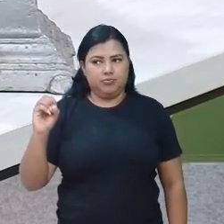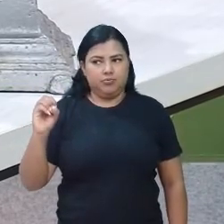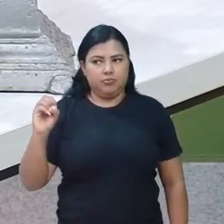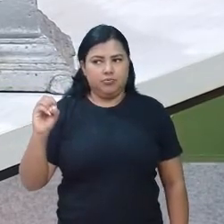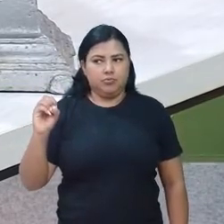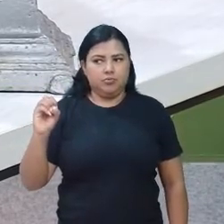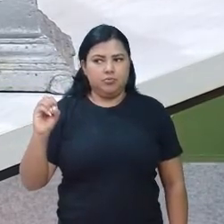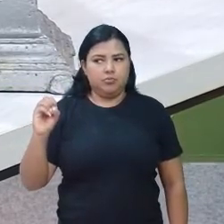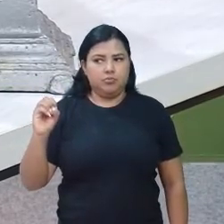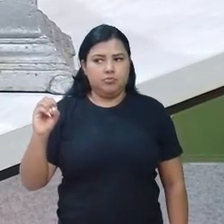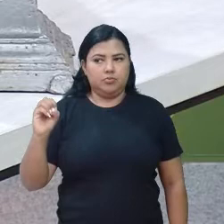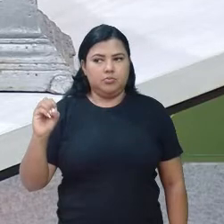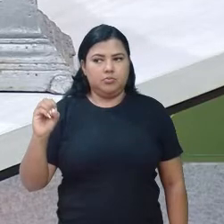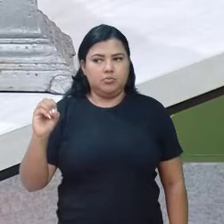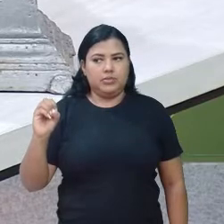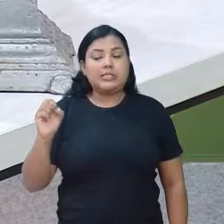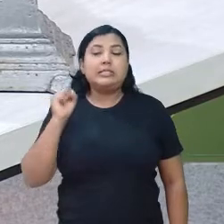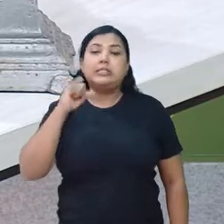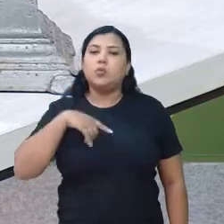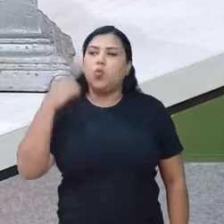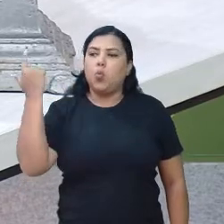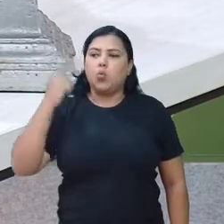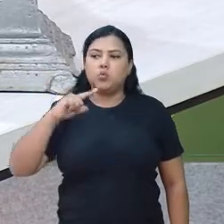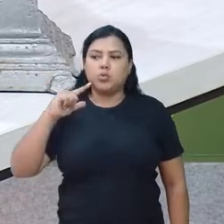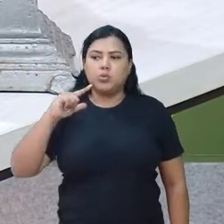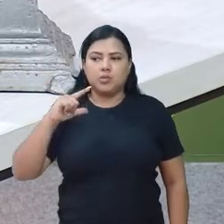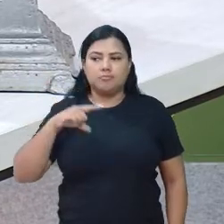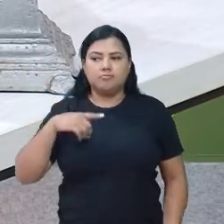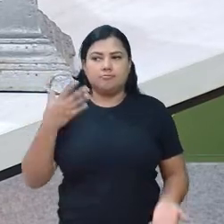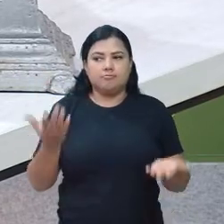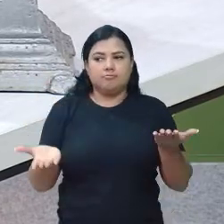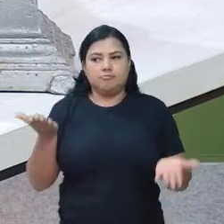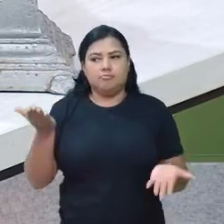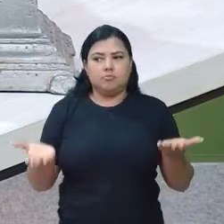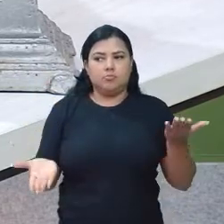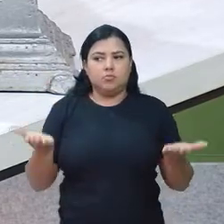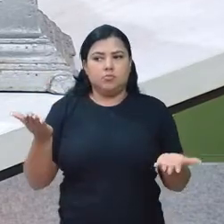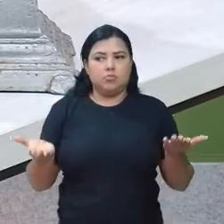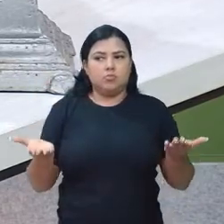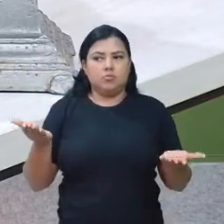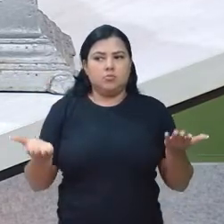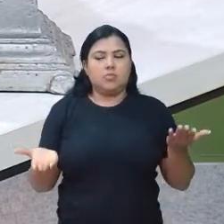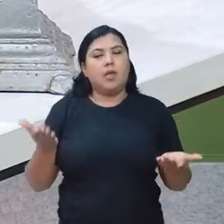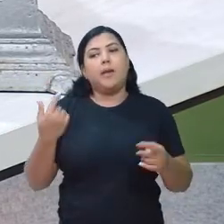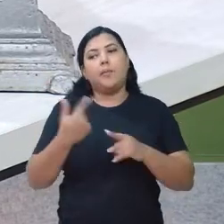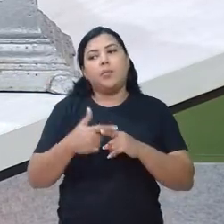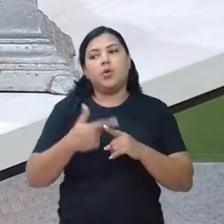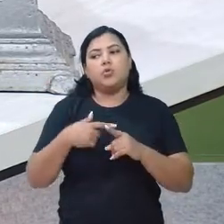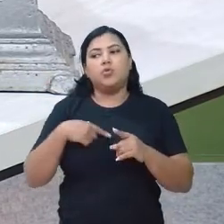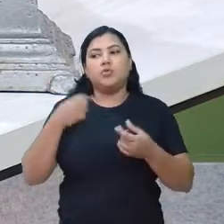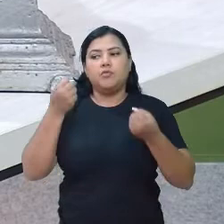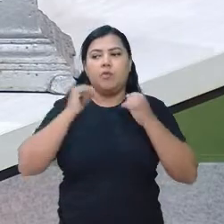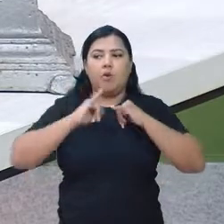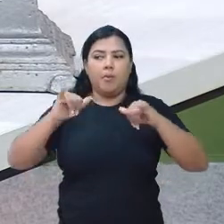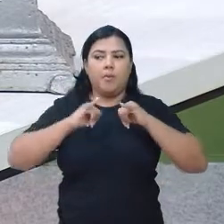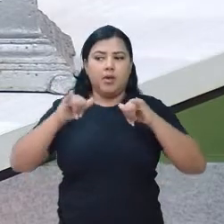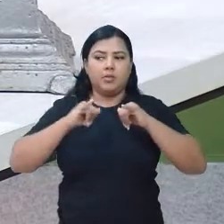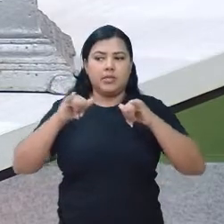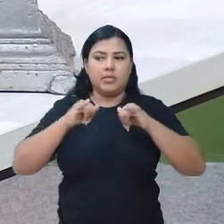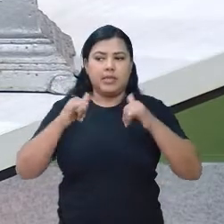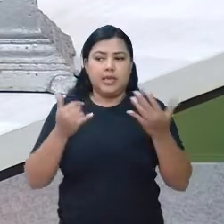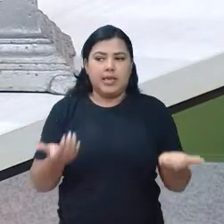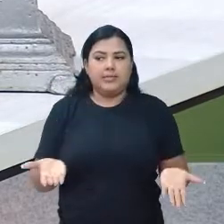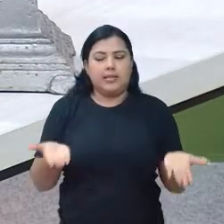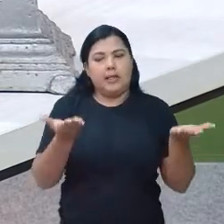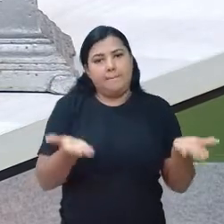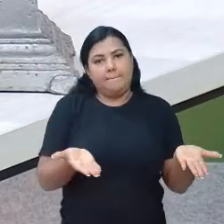certo? Então, se eu consigo estabelecer o equilíbrio entre esses dois lados, é simplesmente porque eu estou dizendo que o peso desse